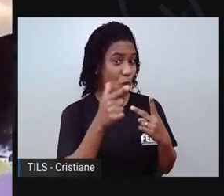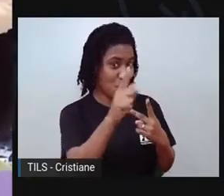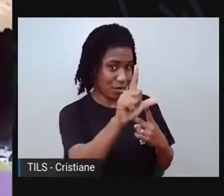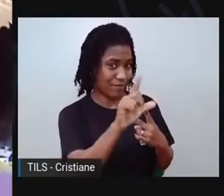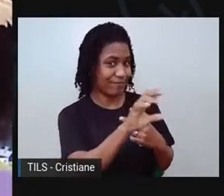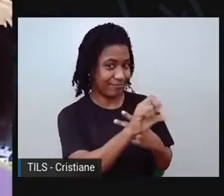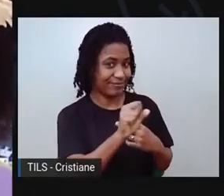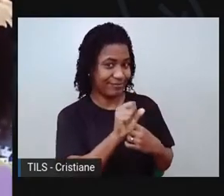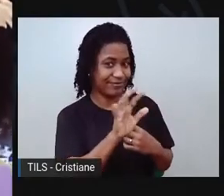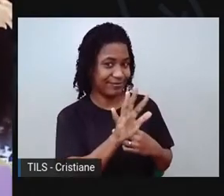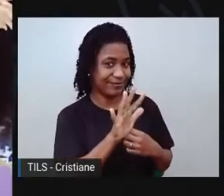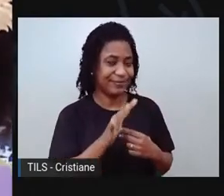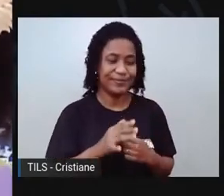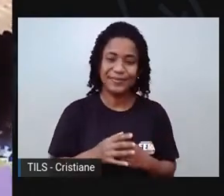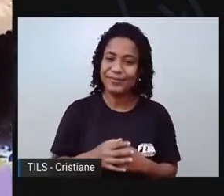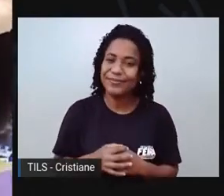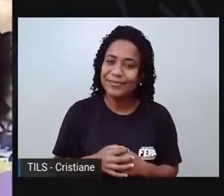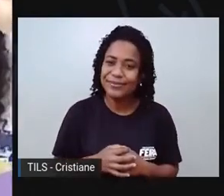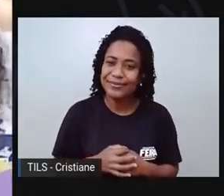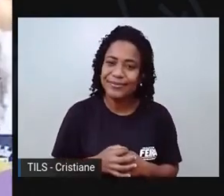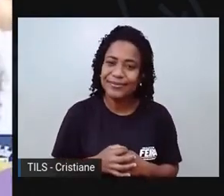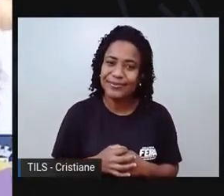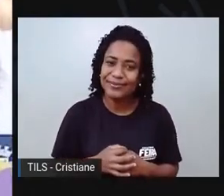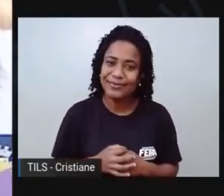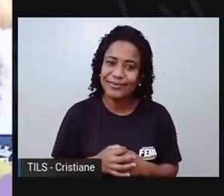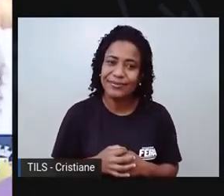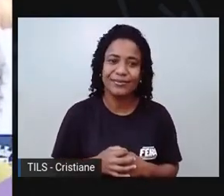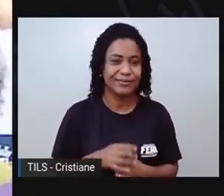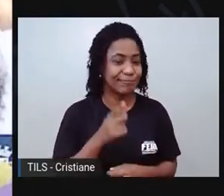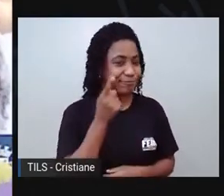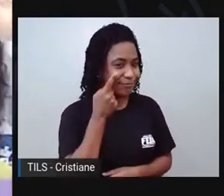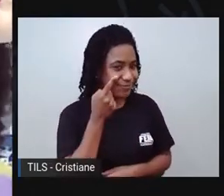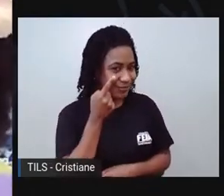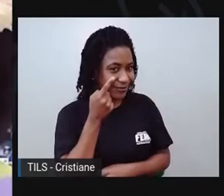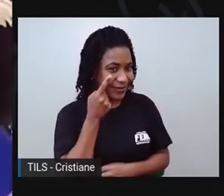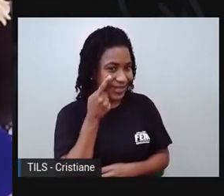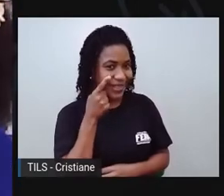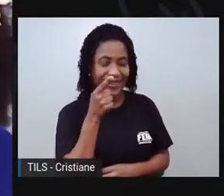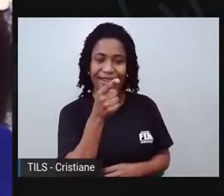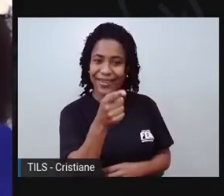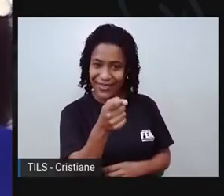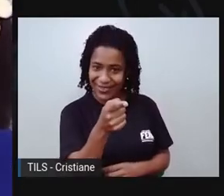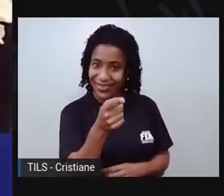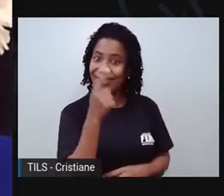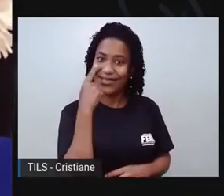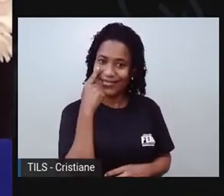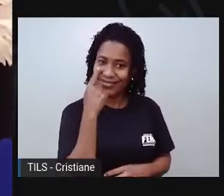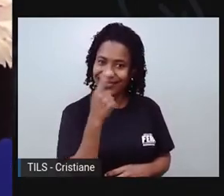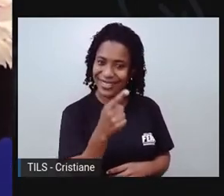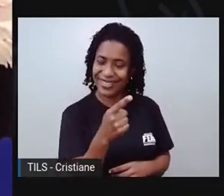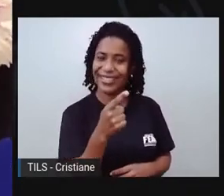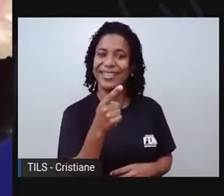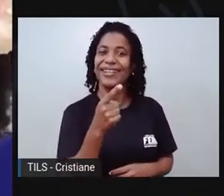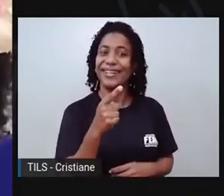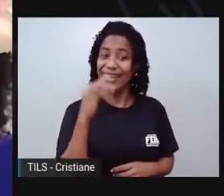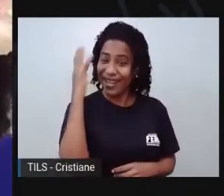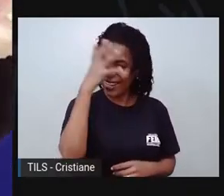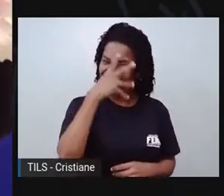Ah, essa daqui eu já vi em tantos lugares. Olha como ela é diferente. Eita, o formato